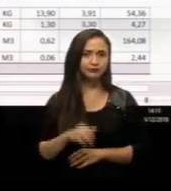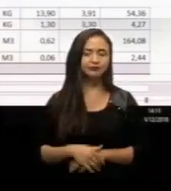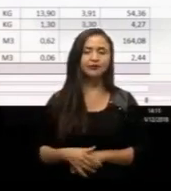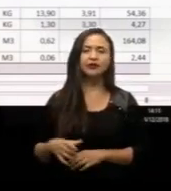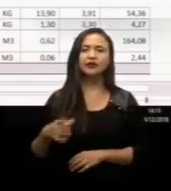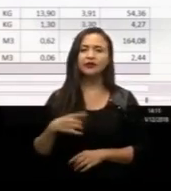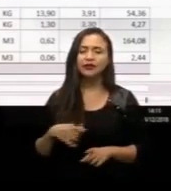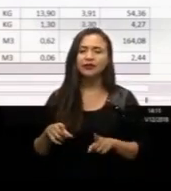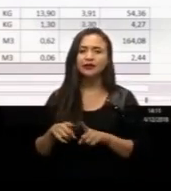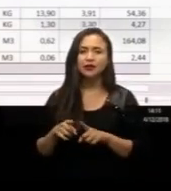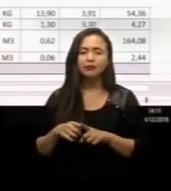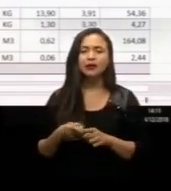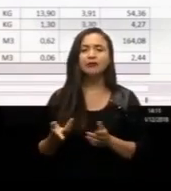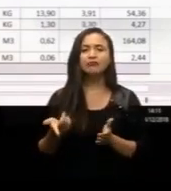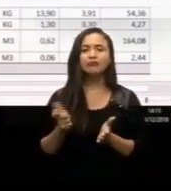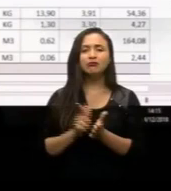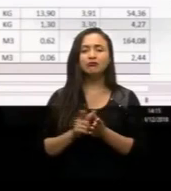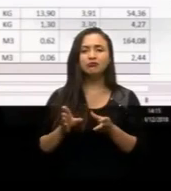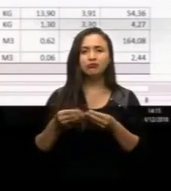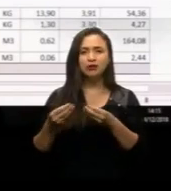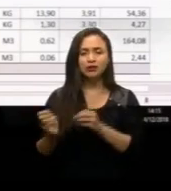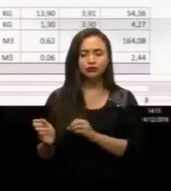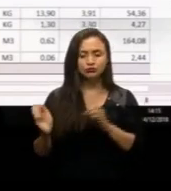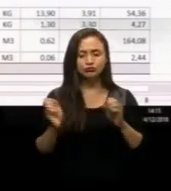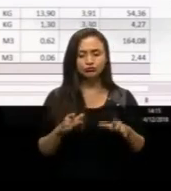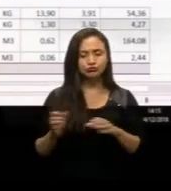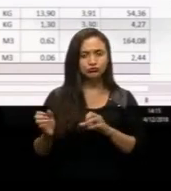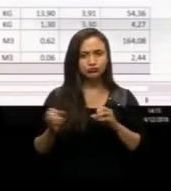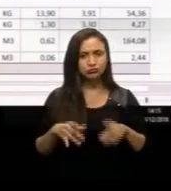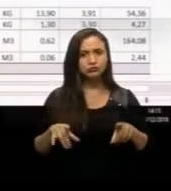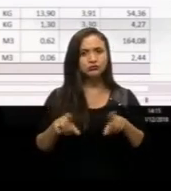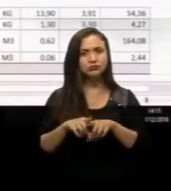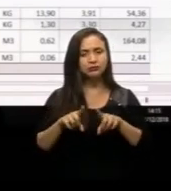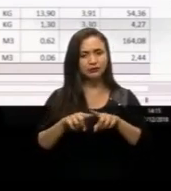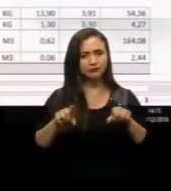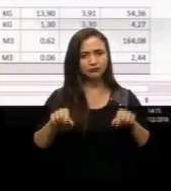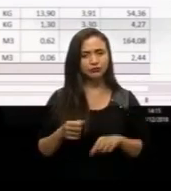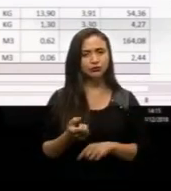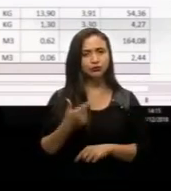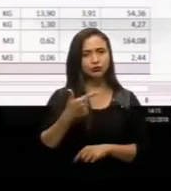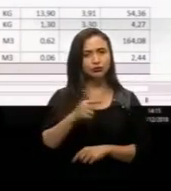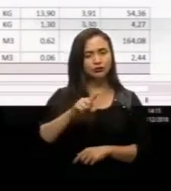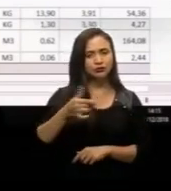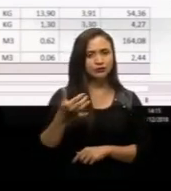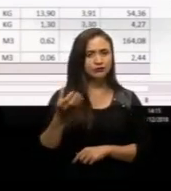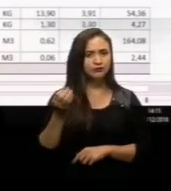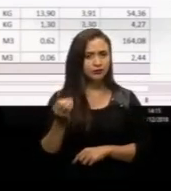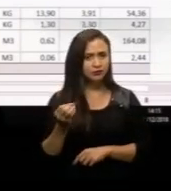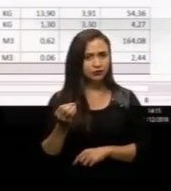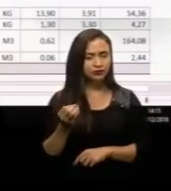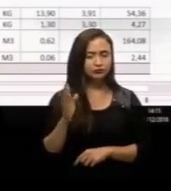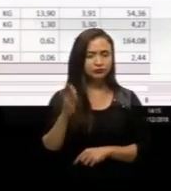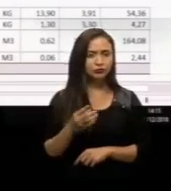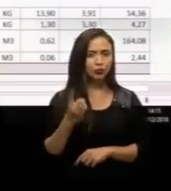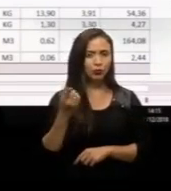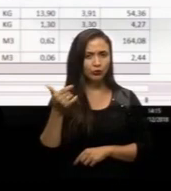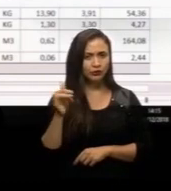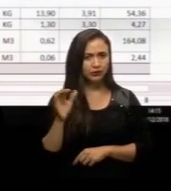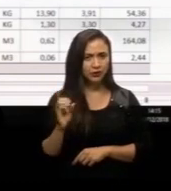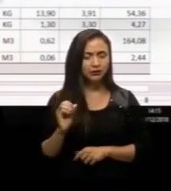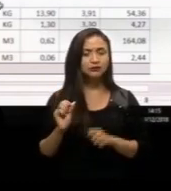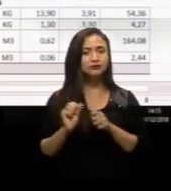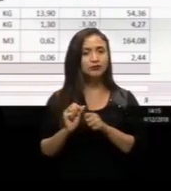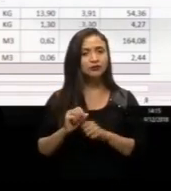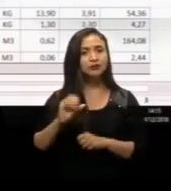compressada plastificada para forma de concreto de 2,20 por 1,10, espessura de 10 milímetros, para a gente poder fazer a